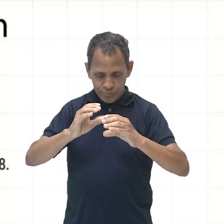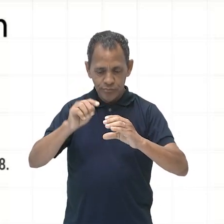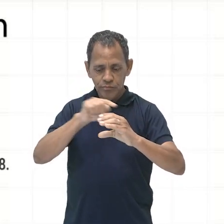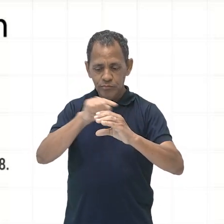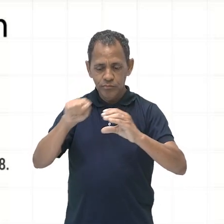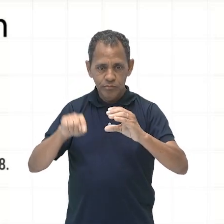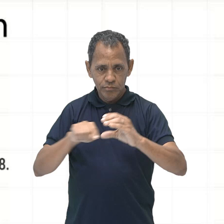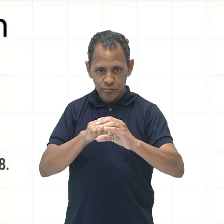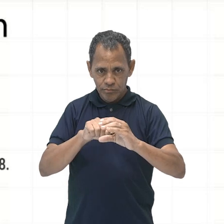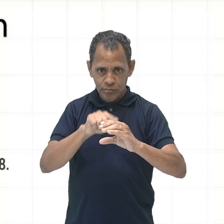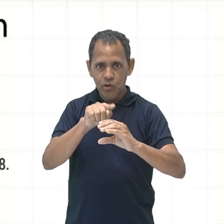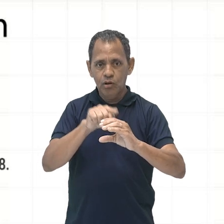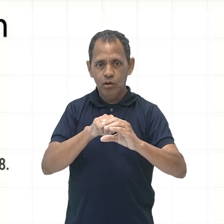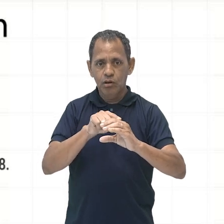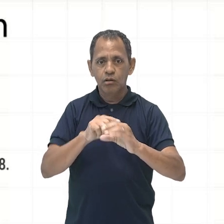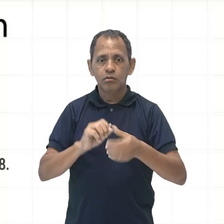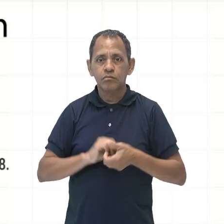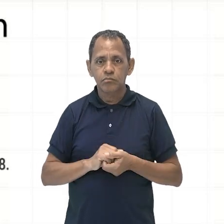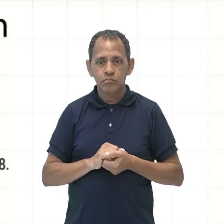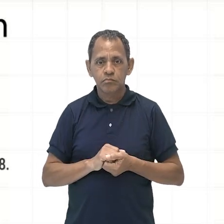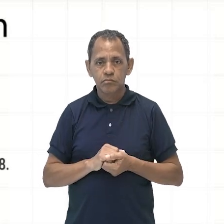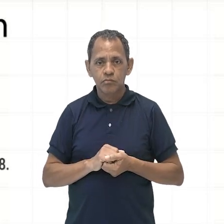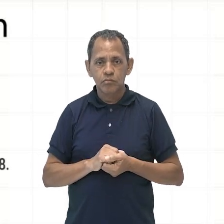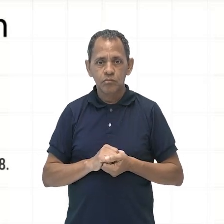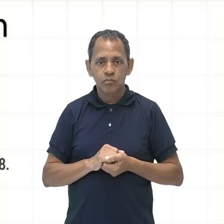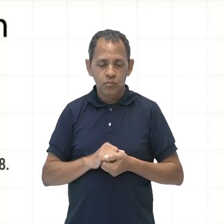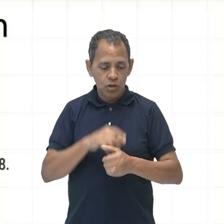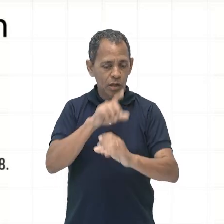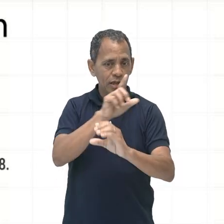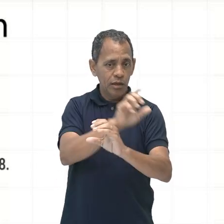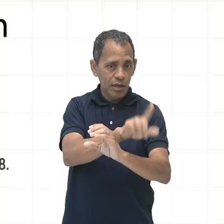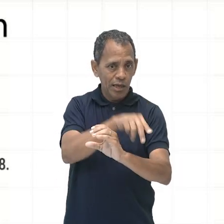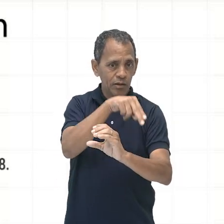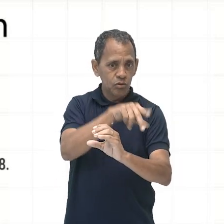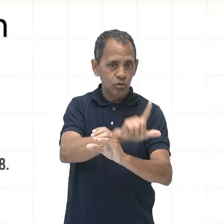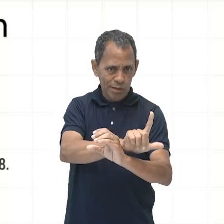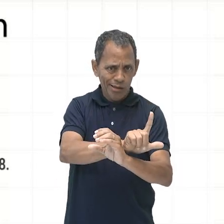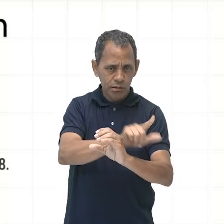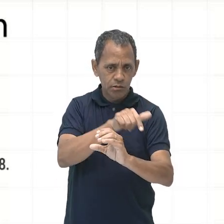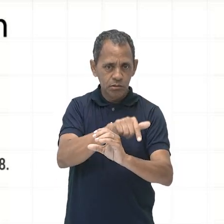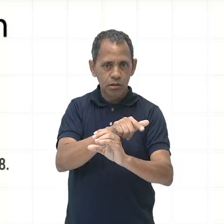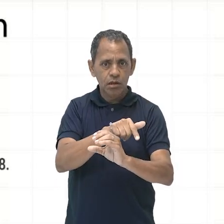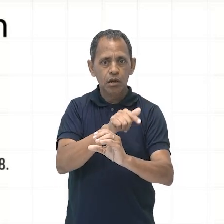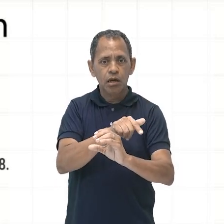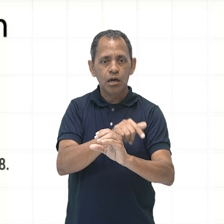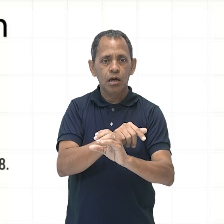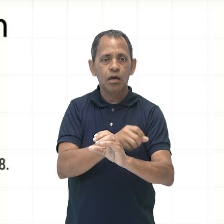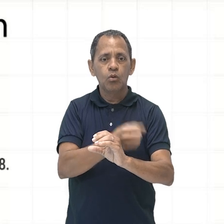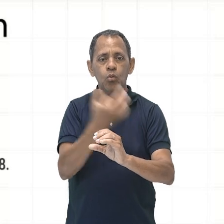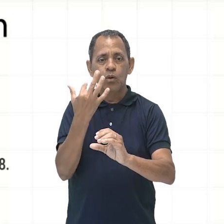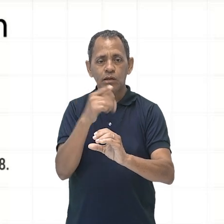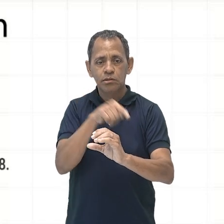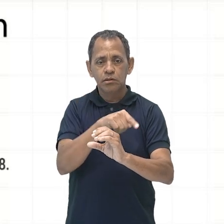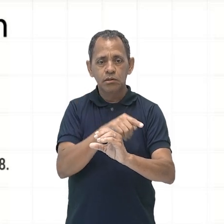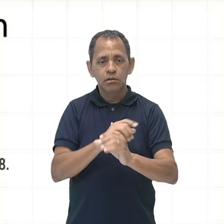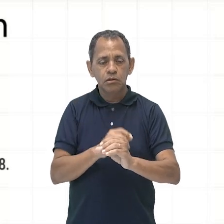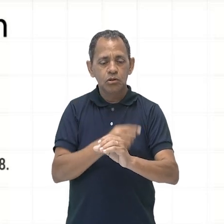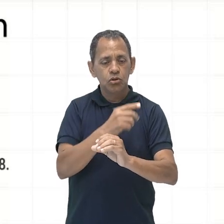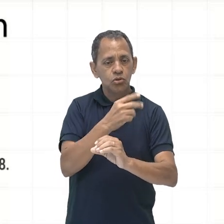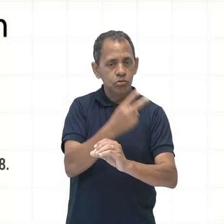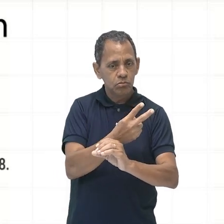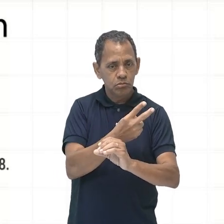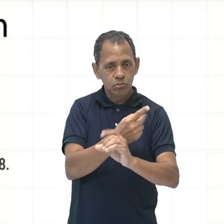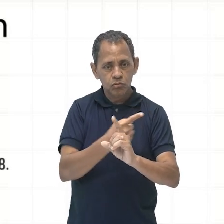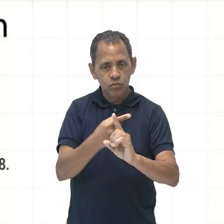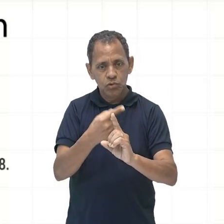elevar a 3. Porque é a mesma coisa que você multiplicar os 3, 2 vezes 2 vezes 2. Olha só.